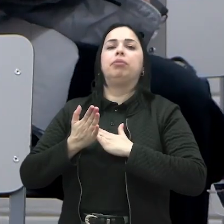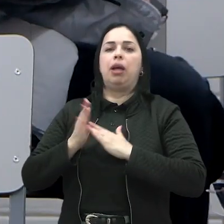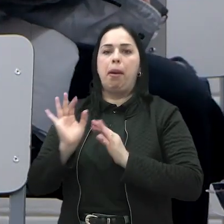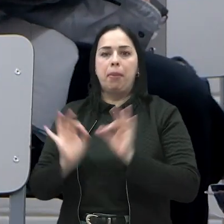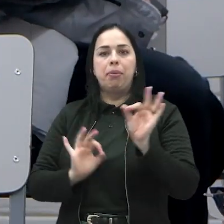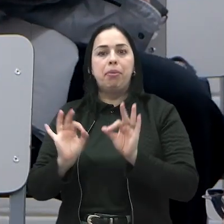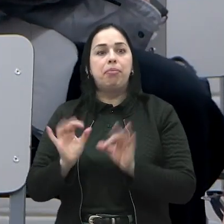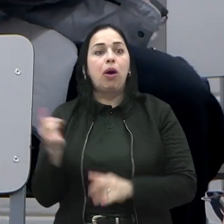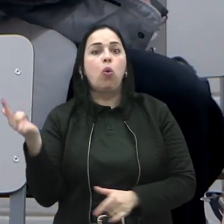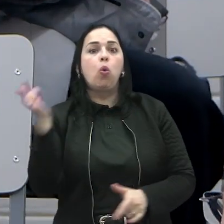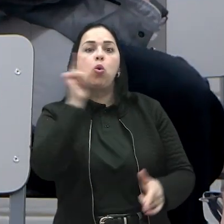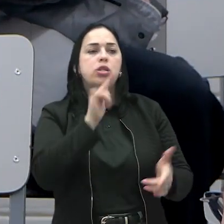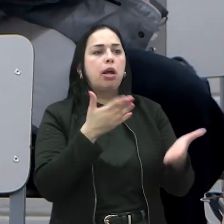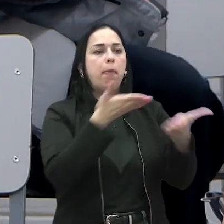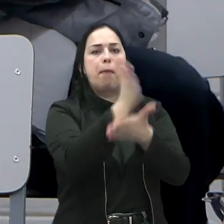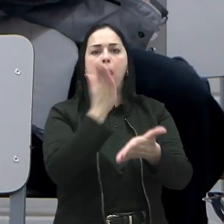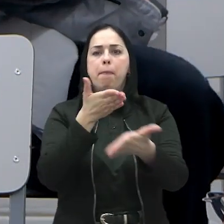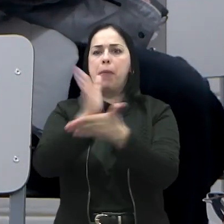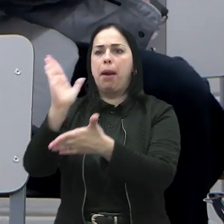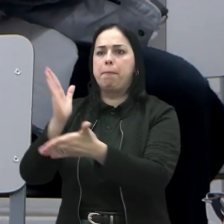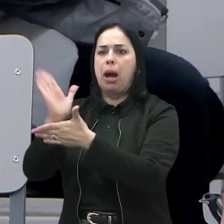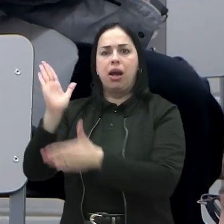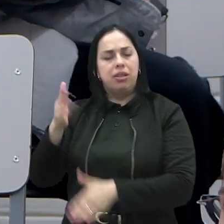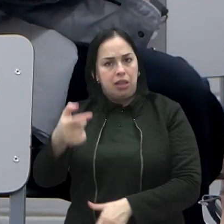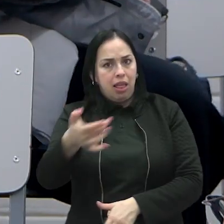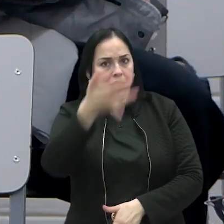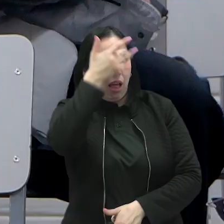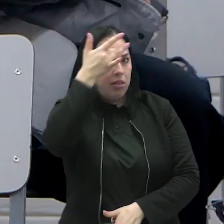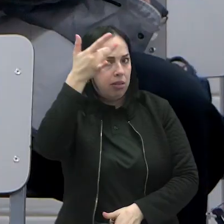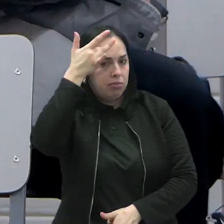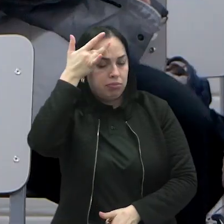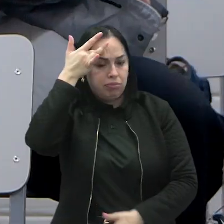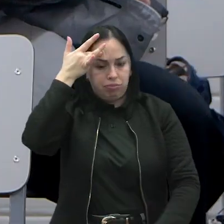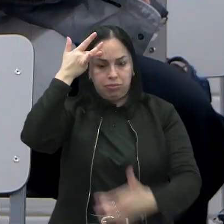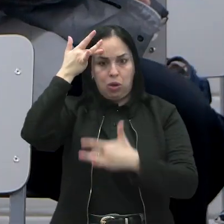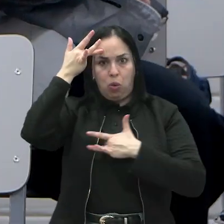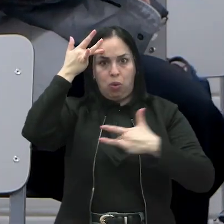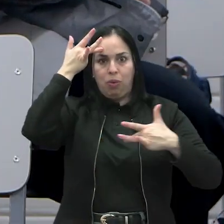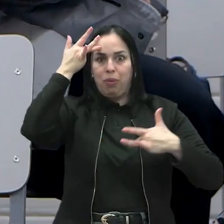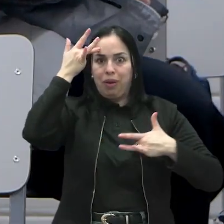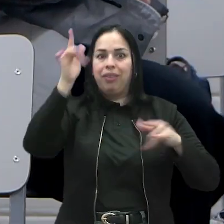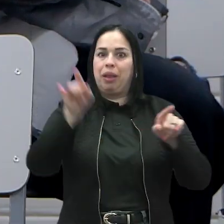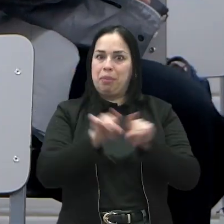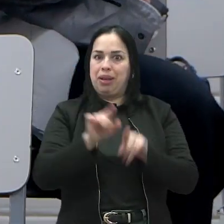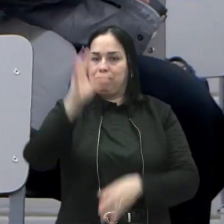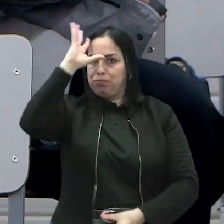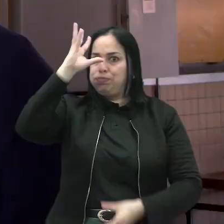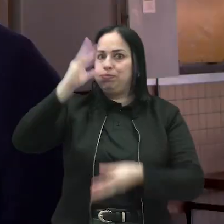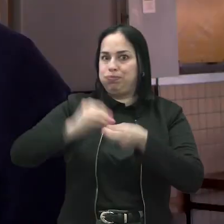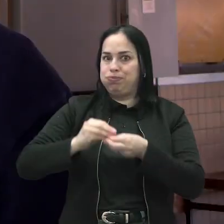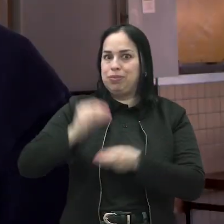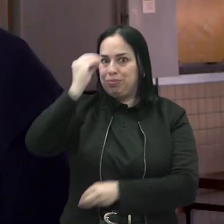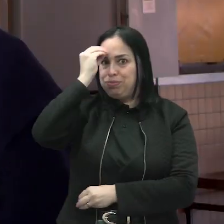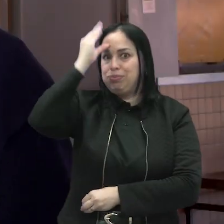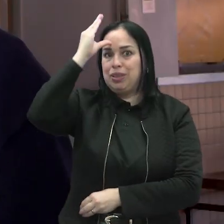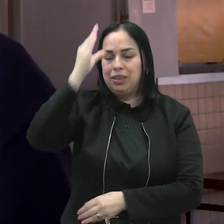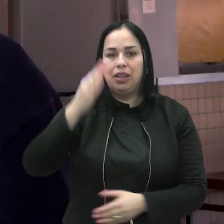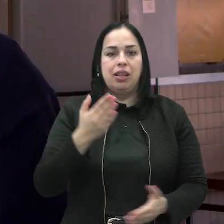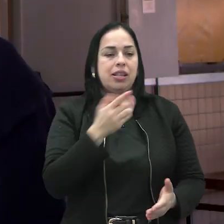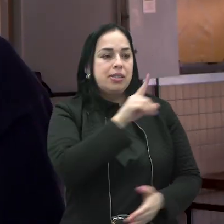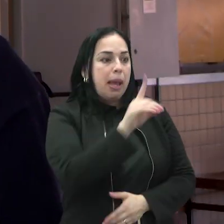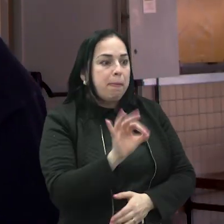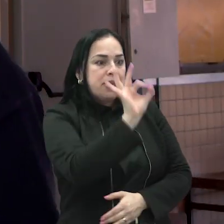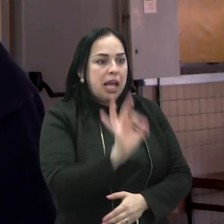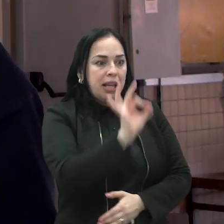Para conquistar a vaga, a mente precisa estar tão afiada quanto o conteúdo. Não dá para